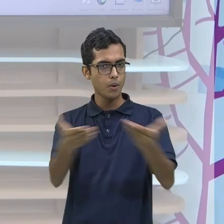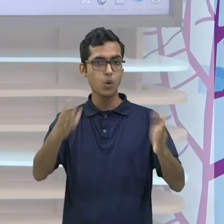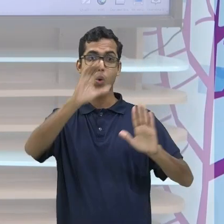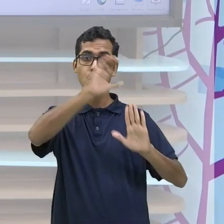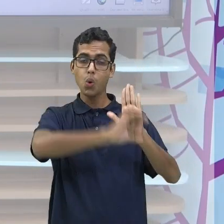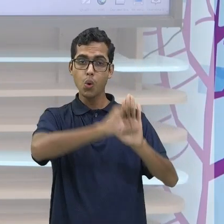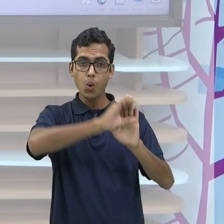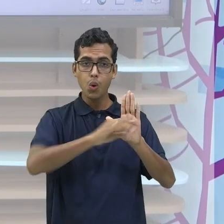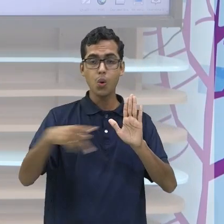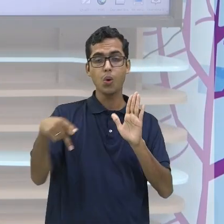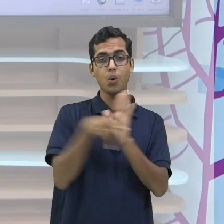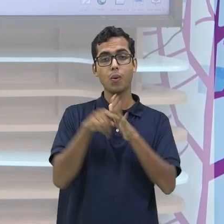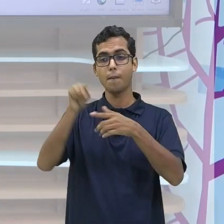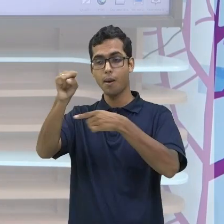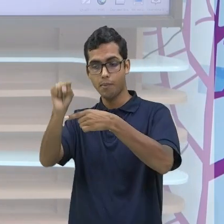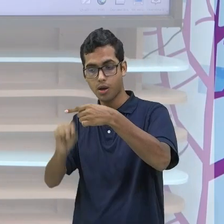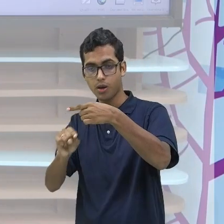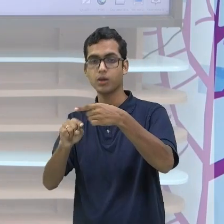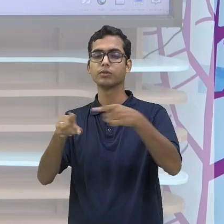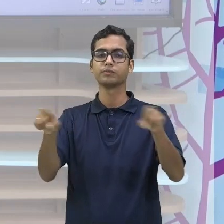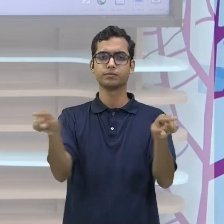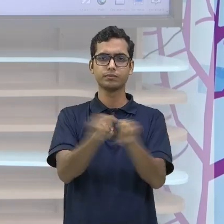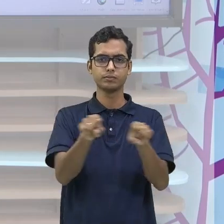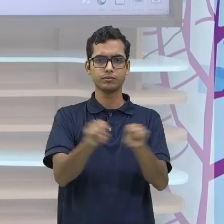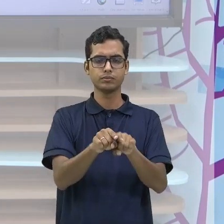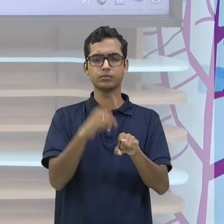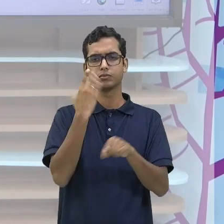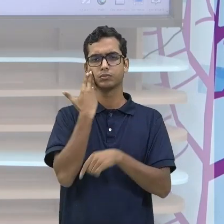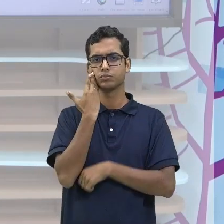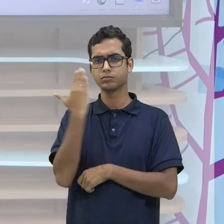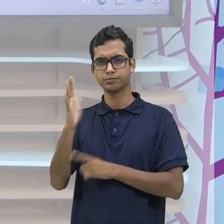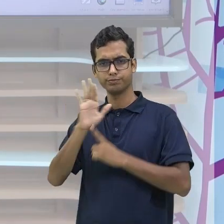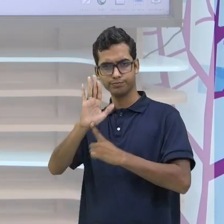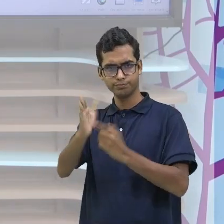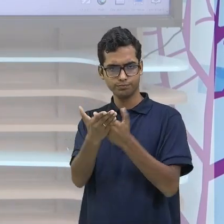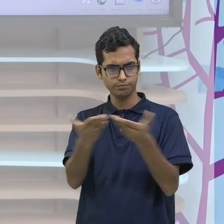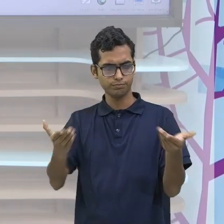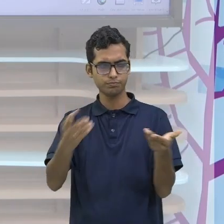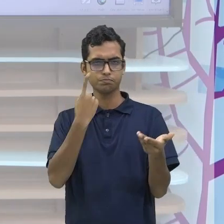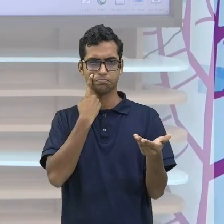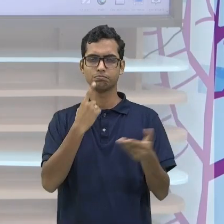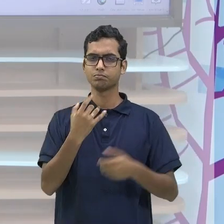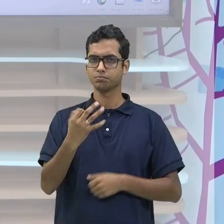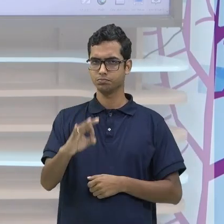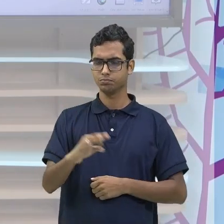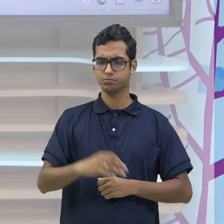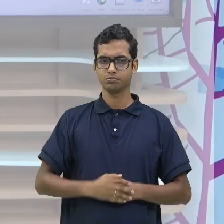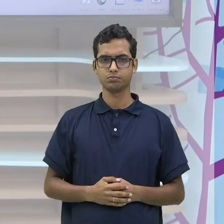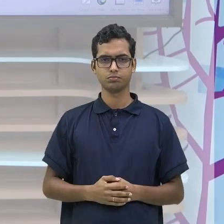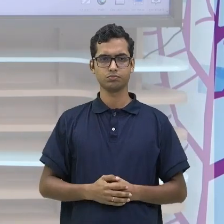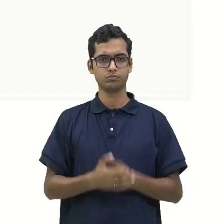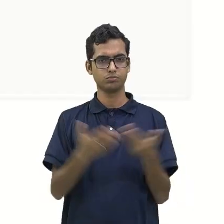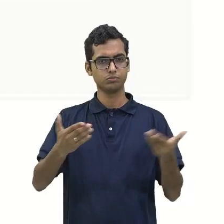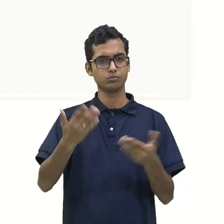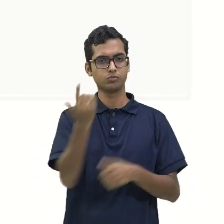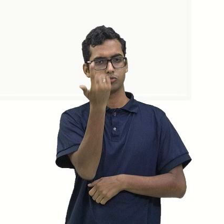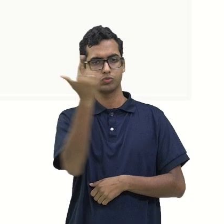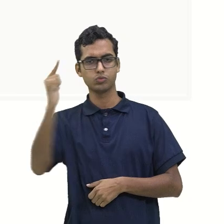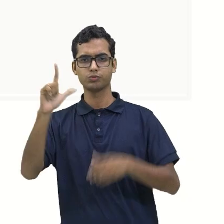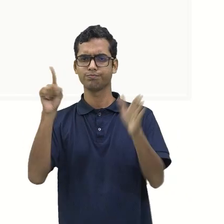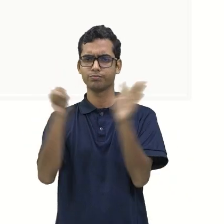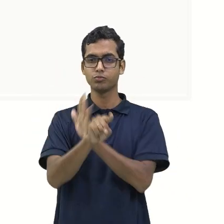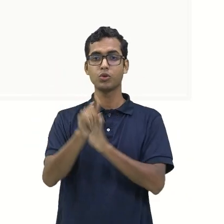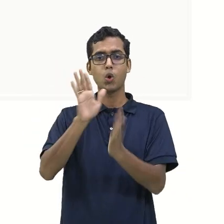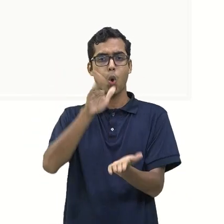conceito de razão para vocês, tá bom? E está demonstrado aqui na situação problema. Ok? Vamos para a próxima para a gente